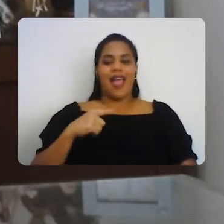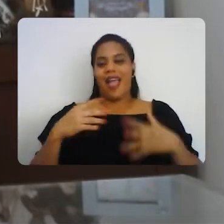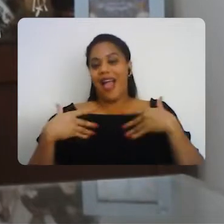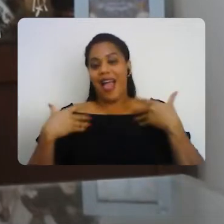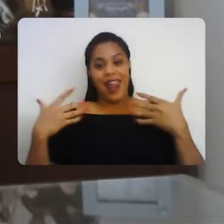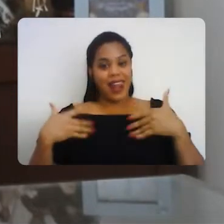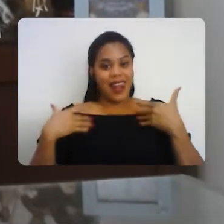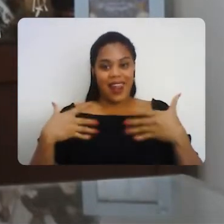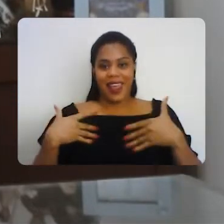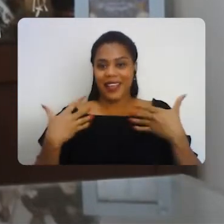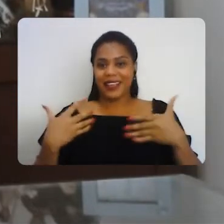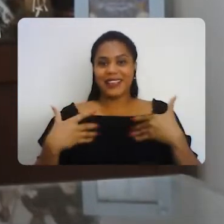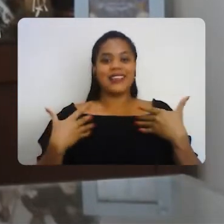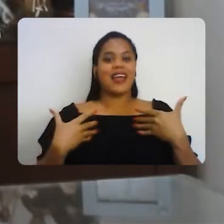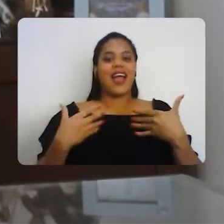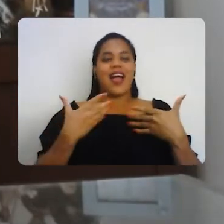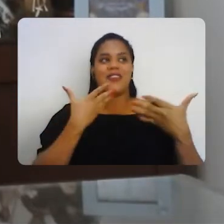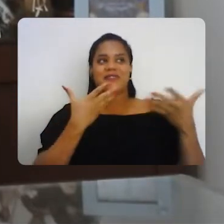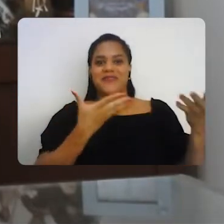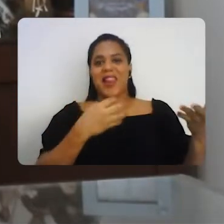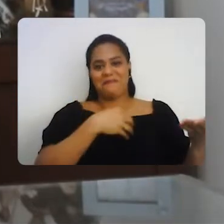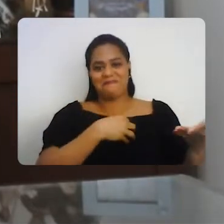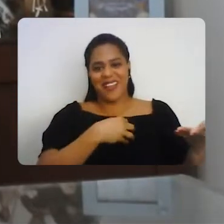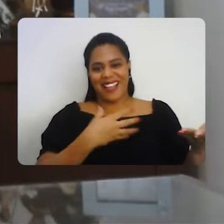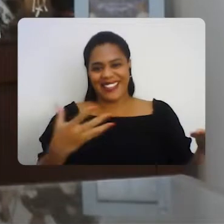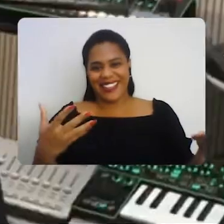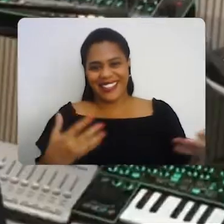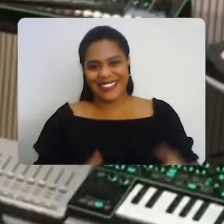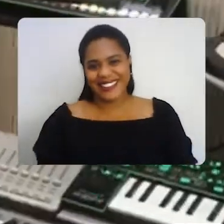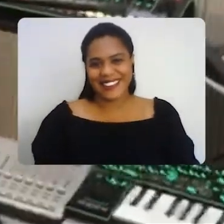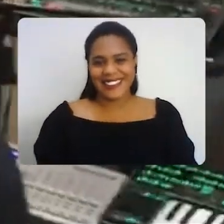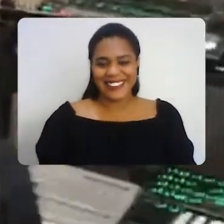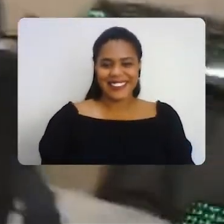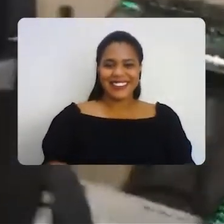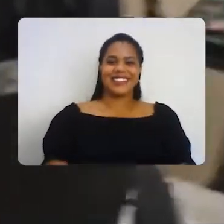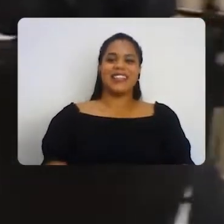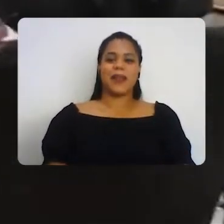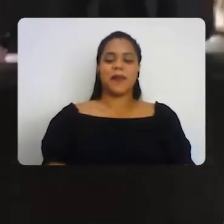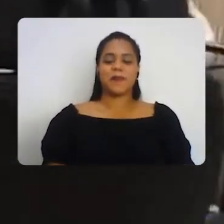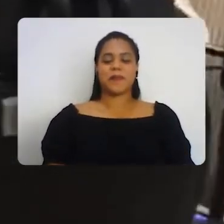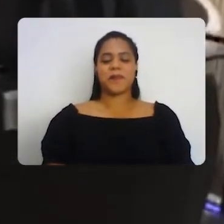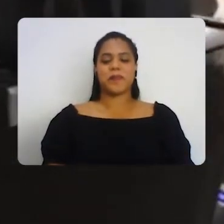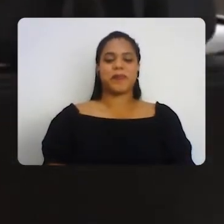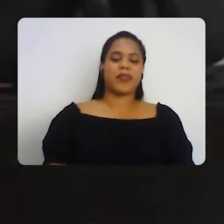e que é uma alegria muito grande dessa peça ser baiana.